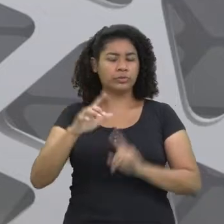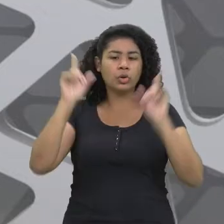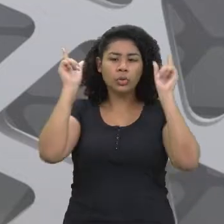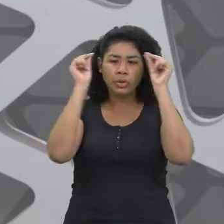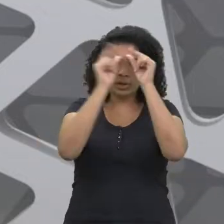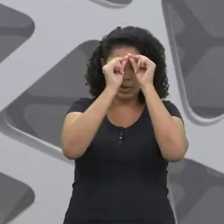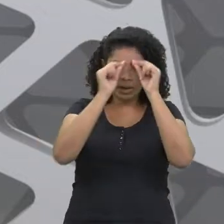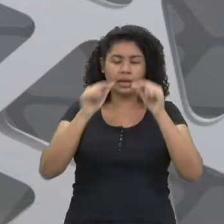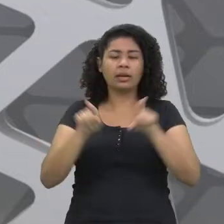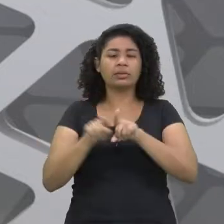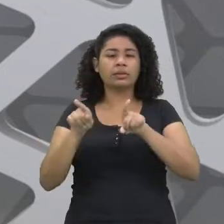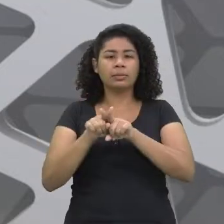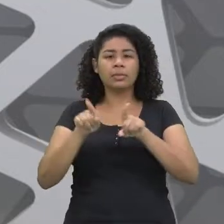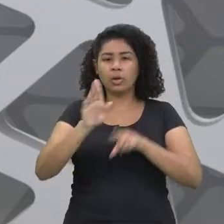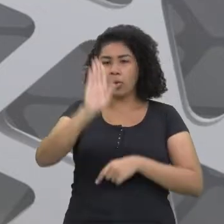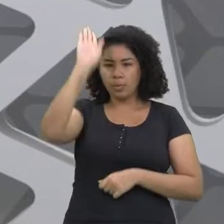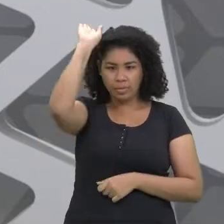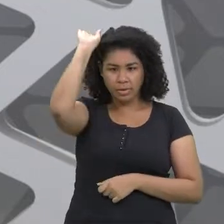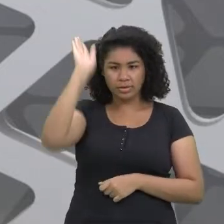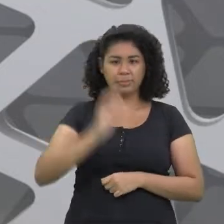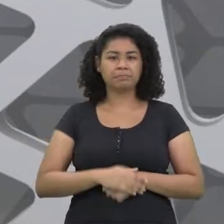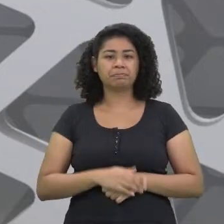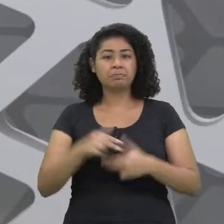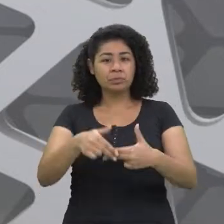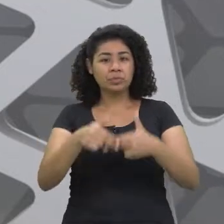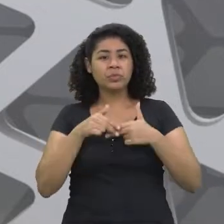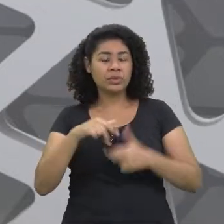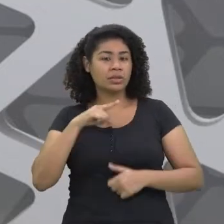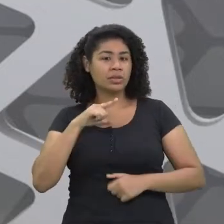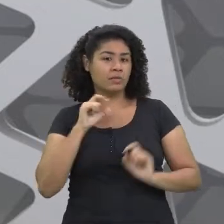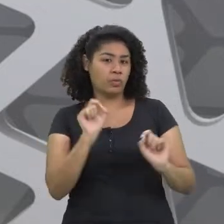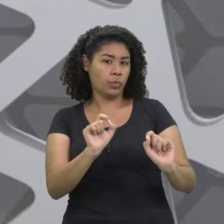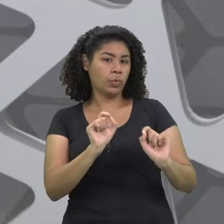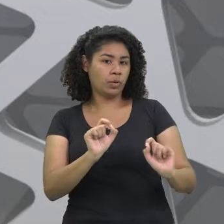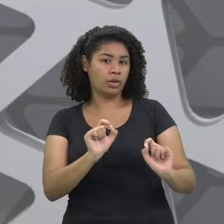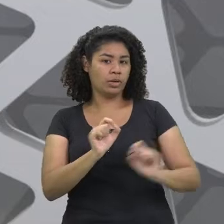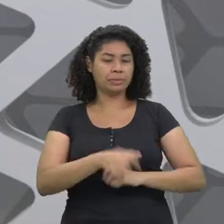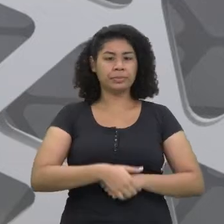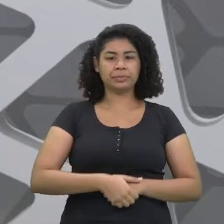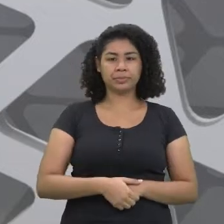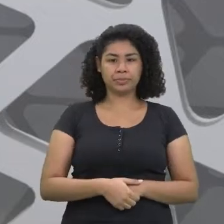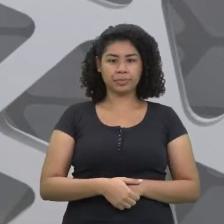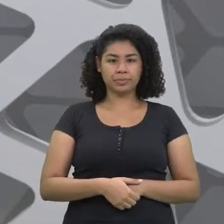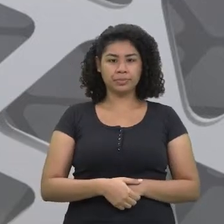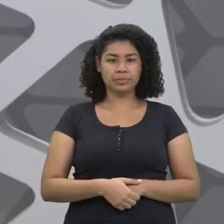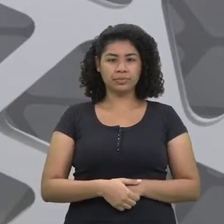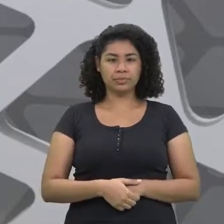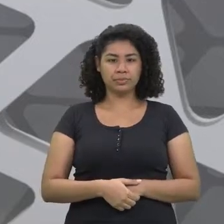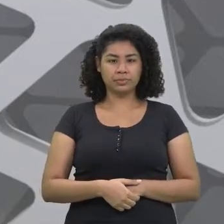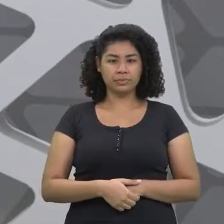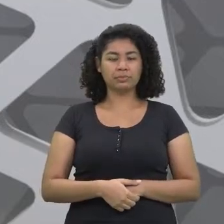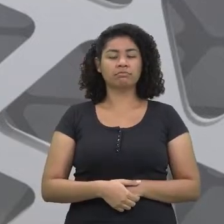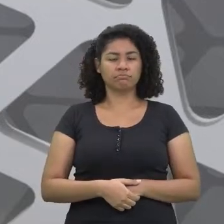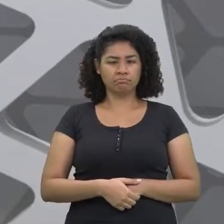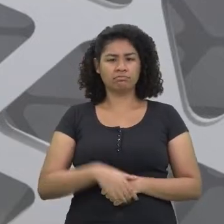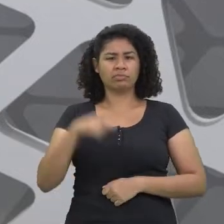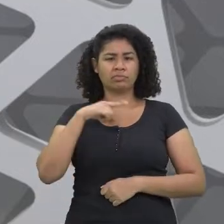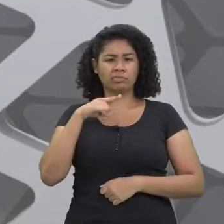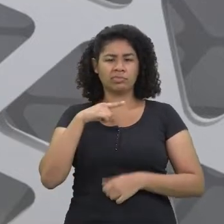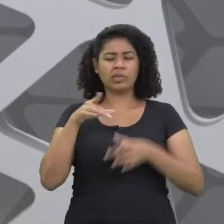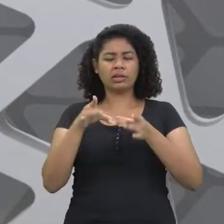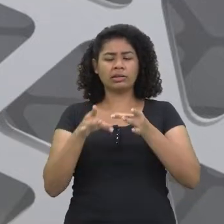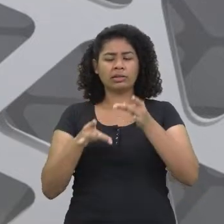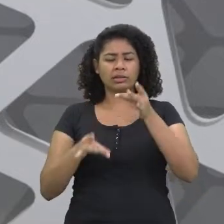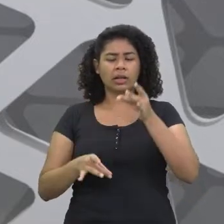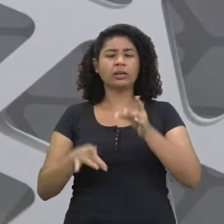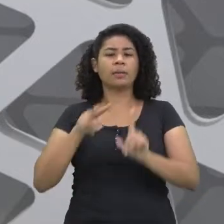a partir desse resgate, a gente viu uma nuance de formas variadas de ver o mundo, com a questão